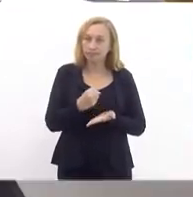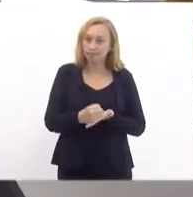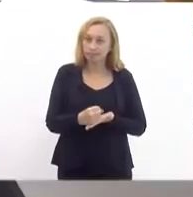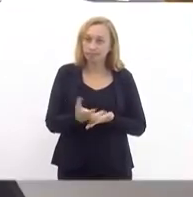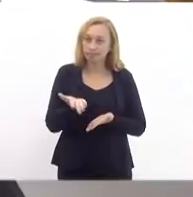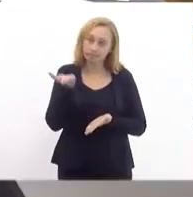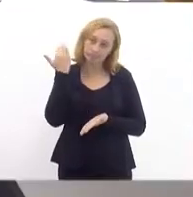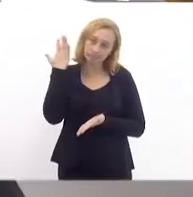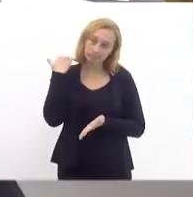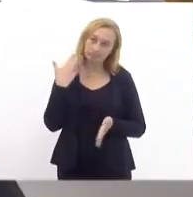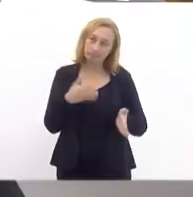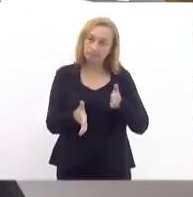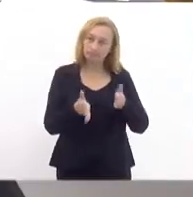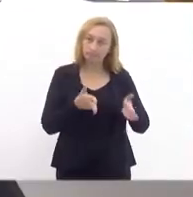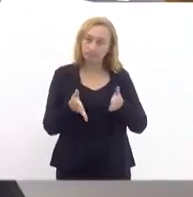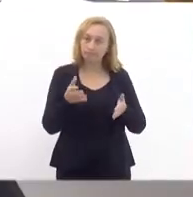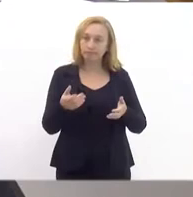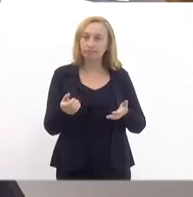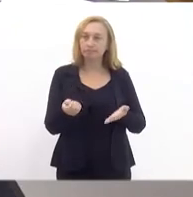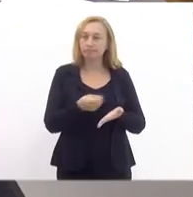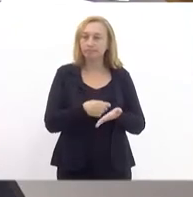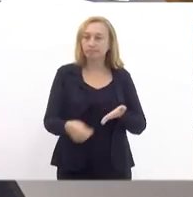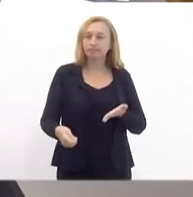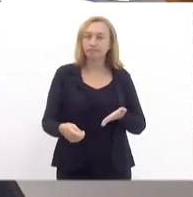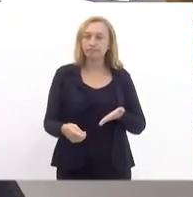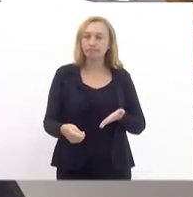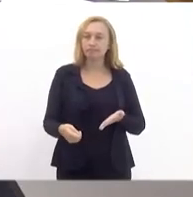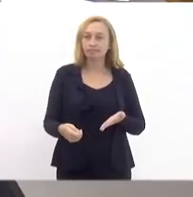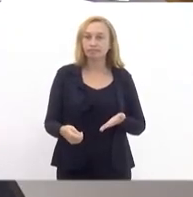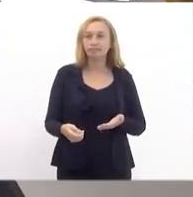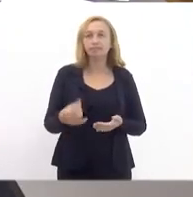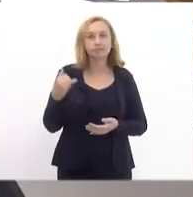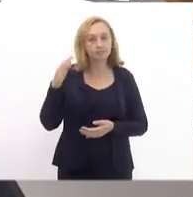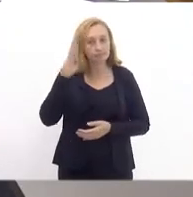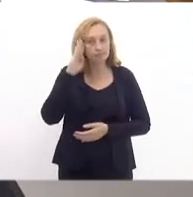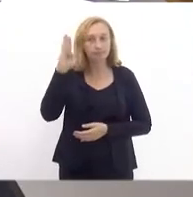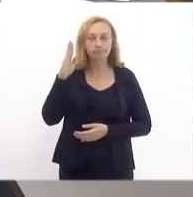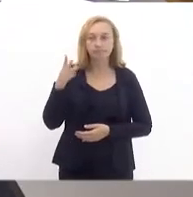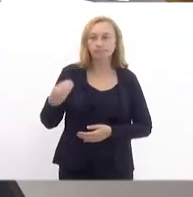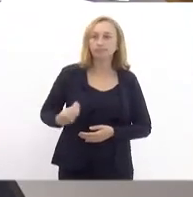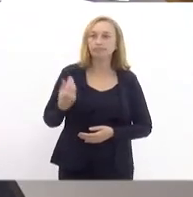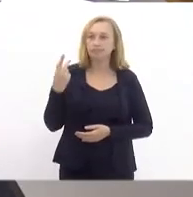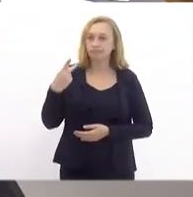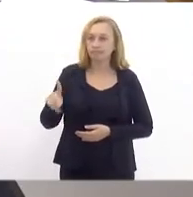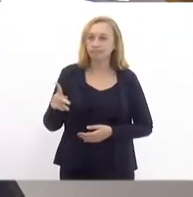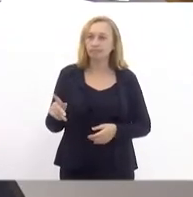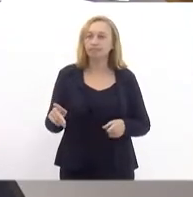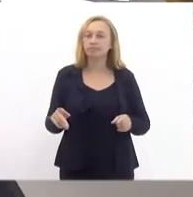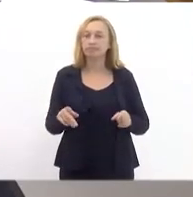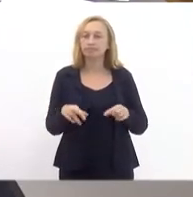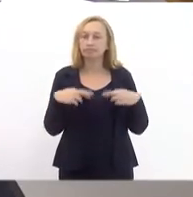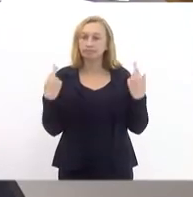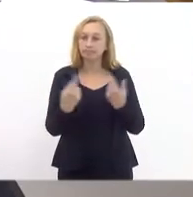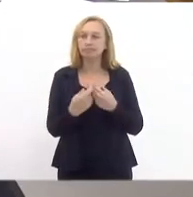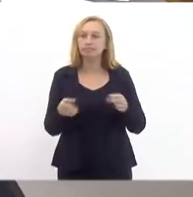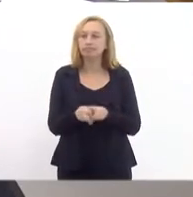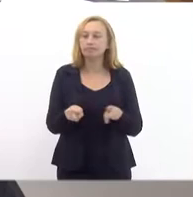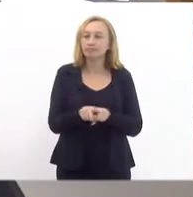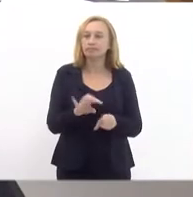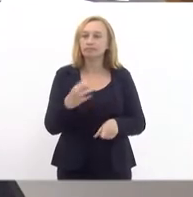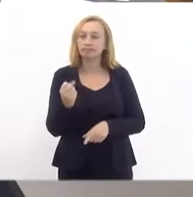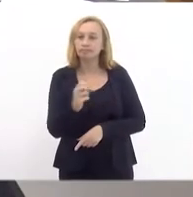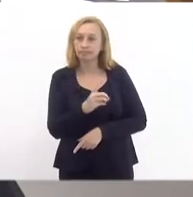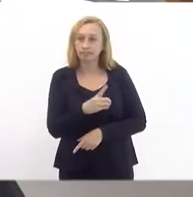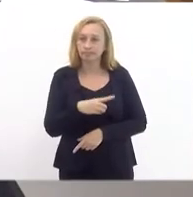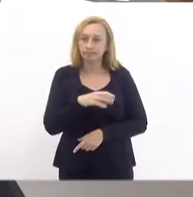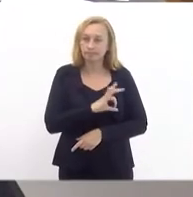assinado. Então, é fundamental a presença dele numa oitiva. Da mesma forma, deputada Marta Rocha, como também o